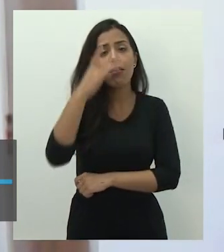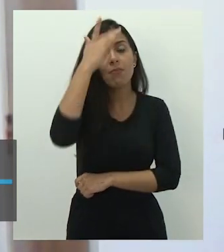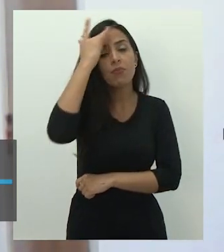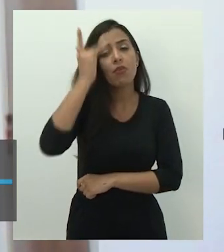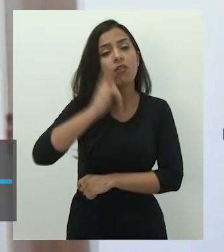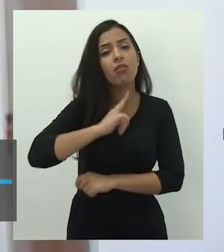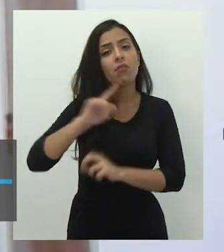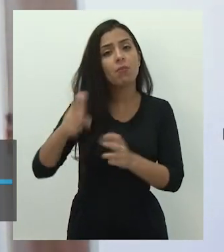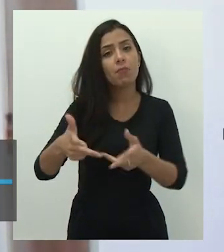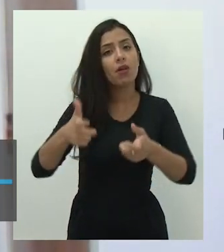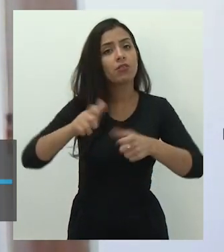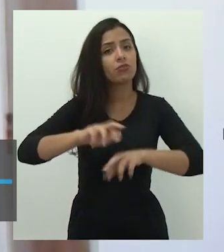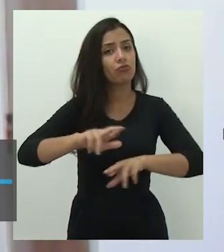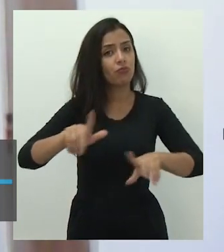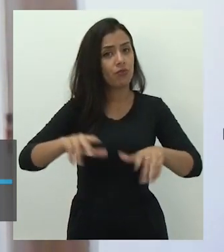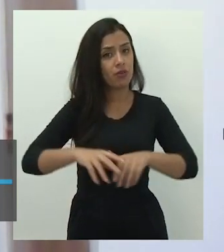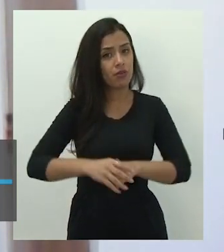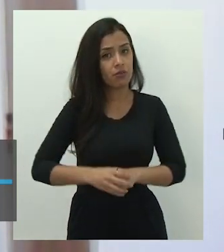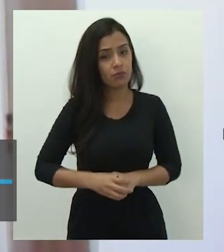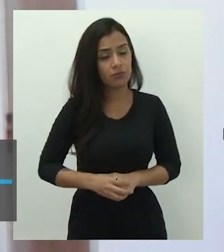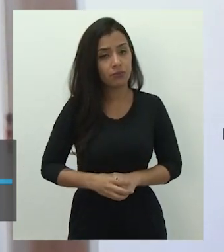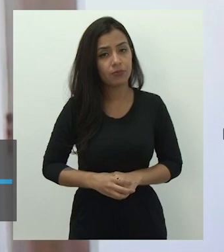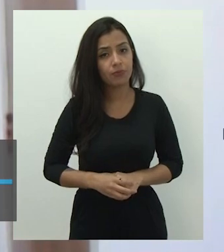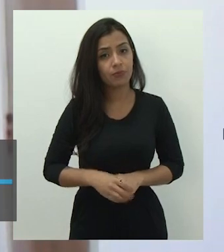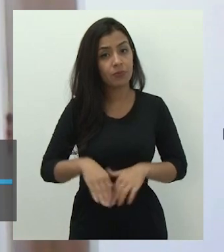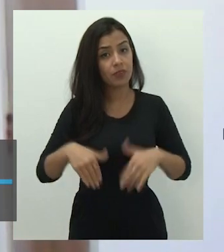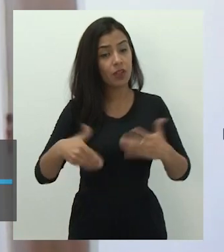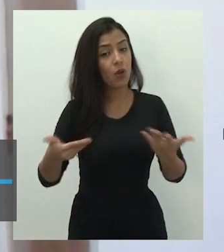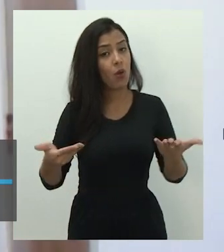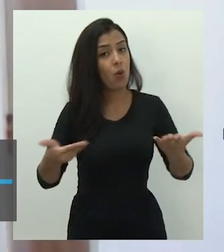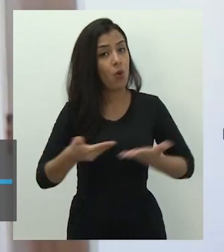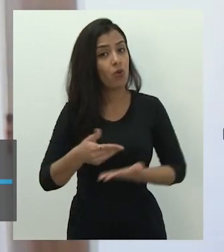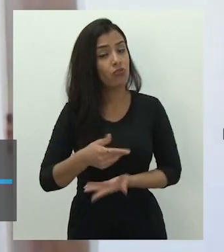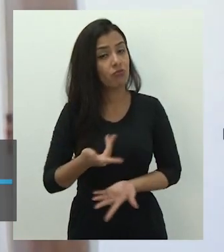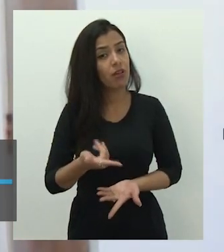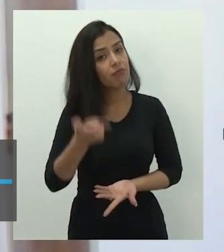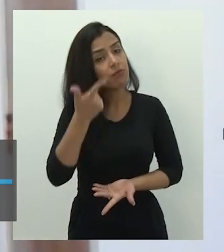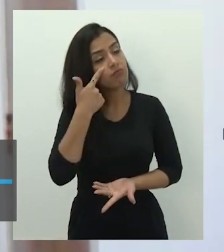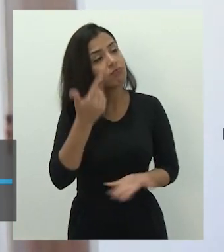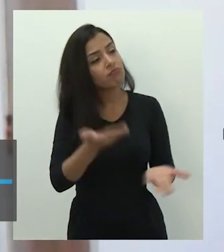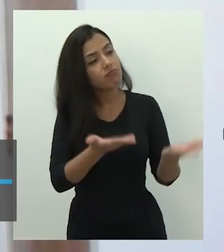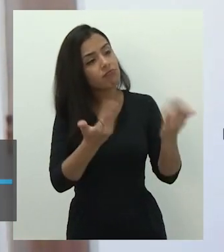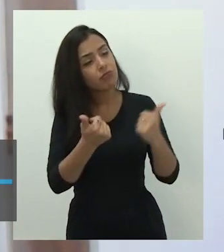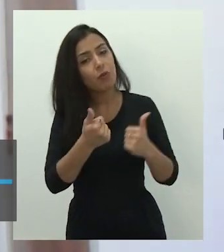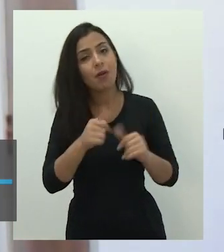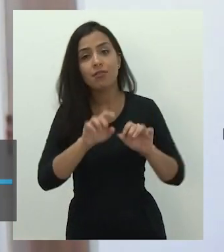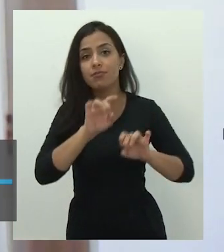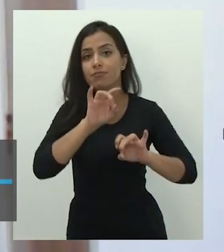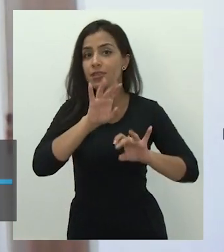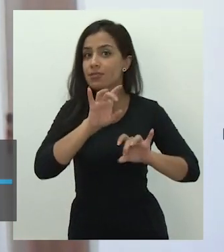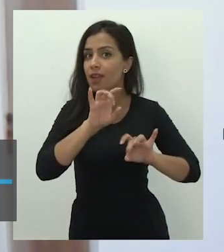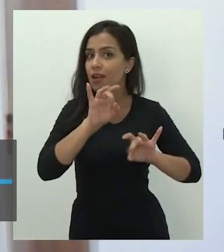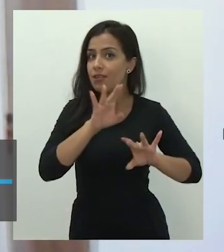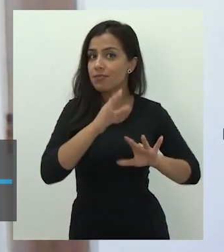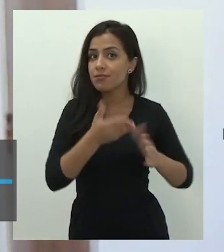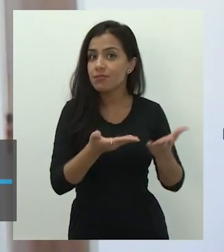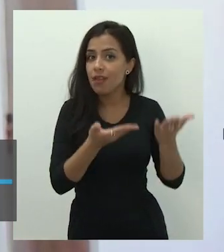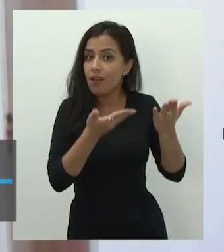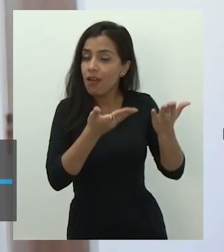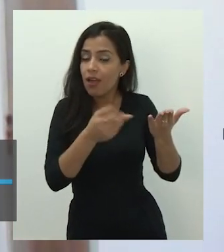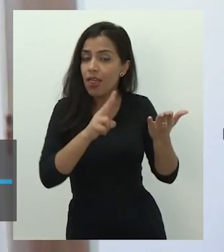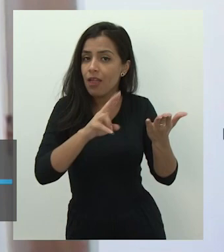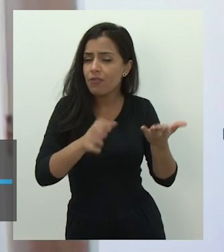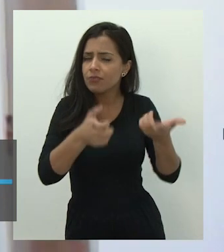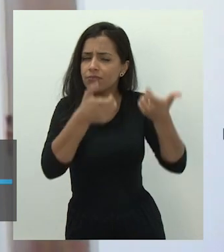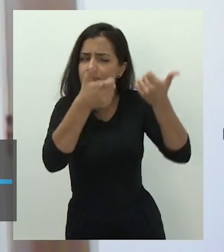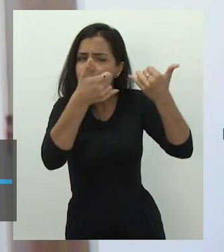concepção a respeito disso. Então, hoje, nós vamos ouvir uma especialista. Ela vai falar um pouquinho para a gente sobre